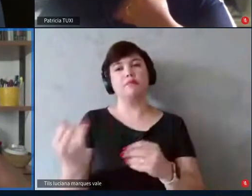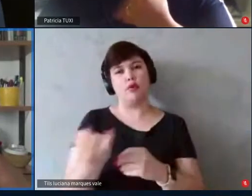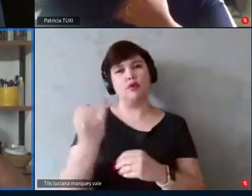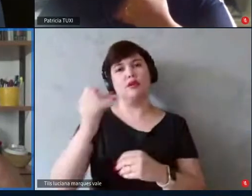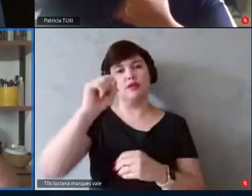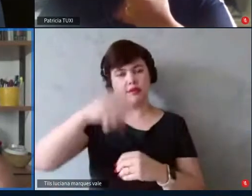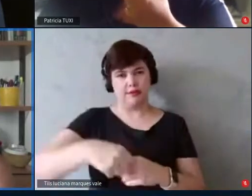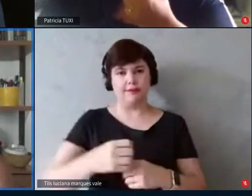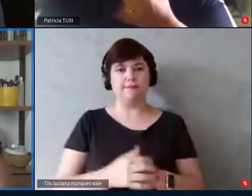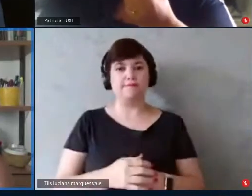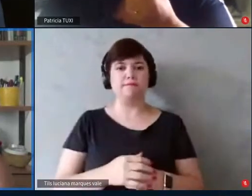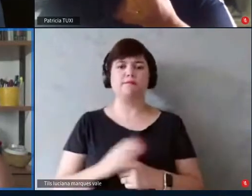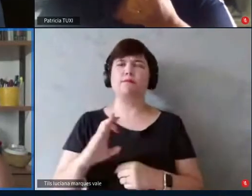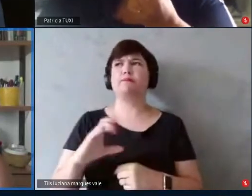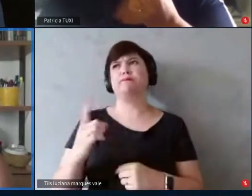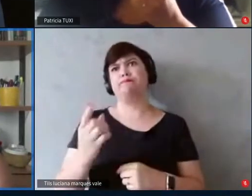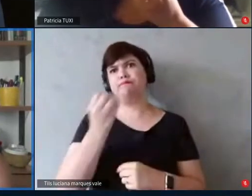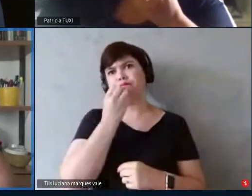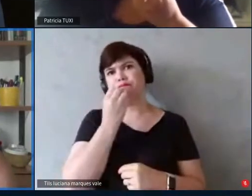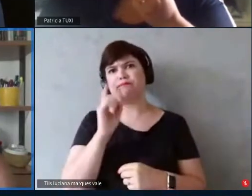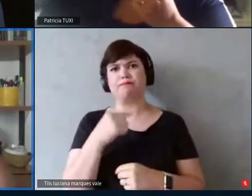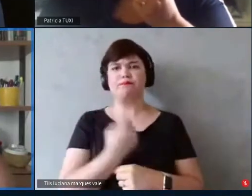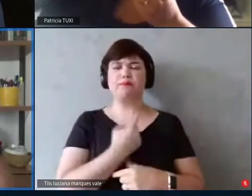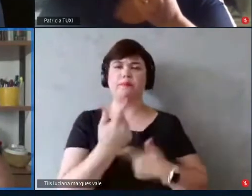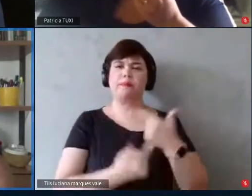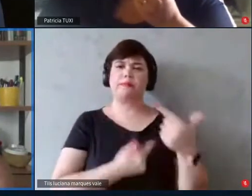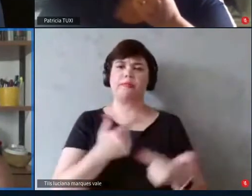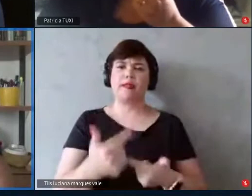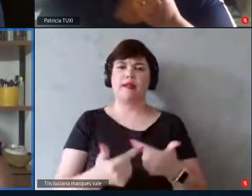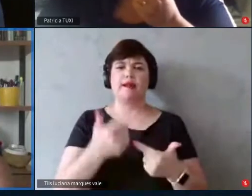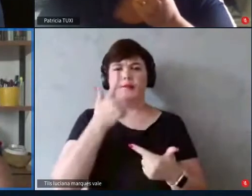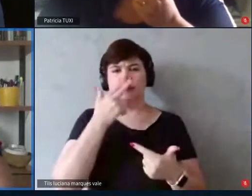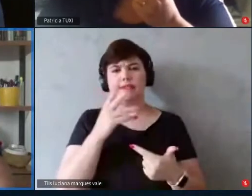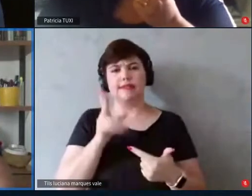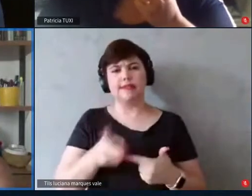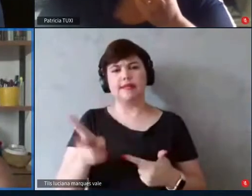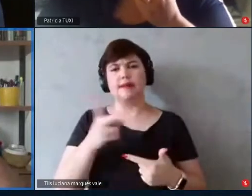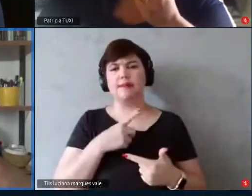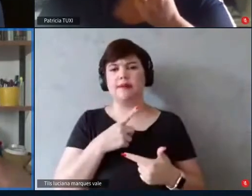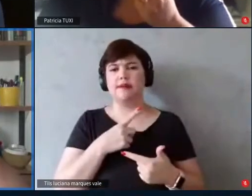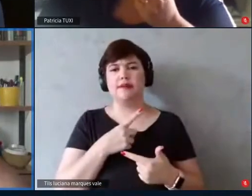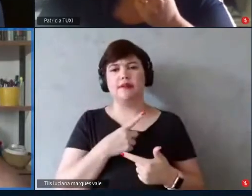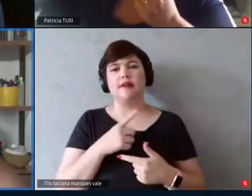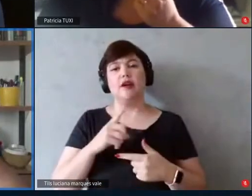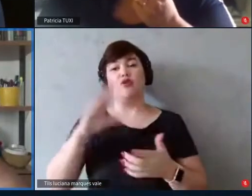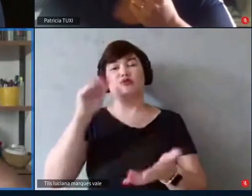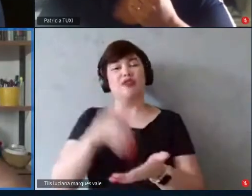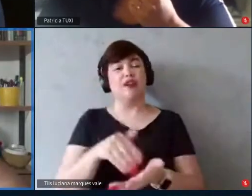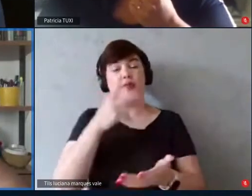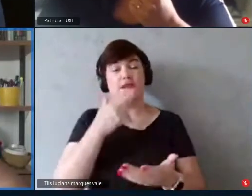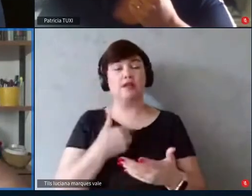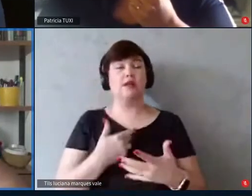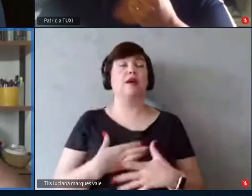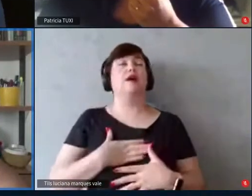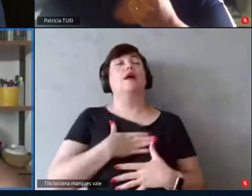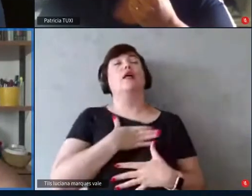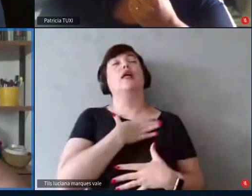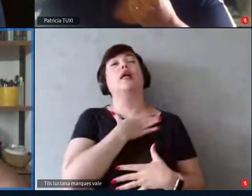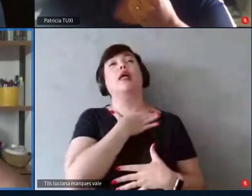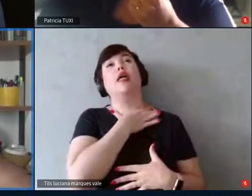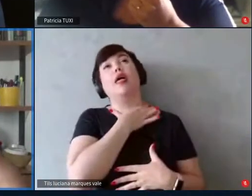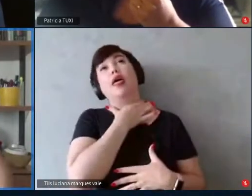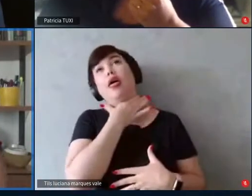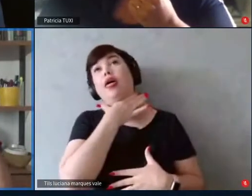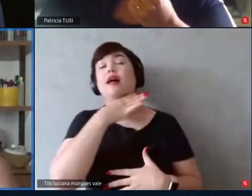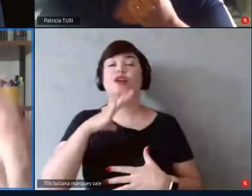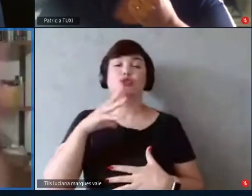né? Claro que o trabalho a gente sempre acaba tendo pouco fôlego, né, no final, né? E com tudo que